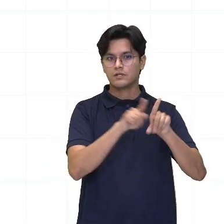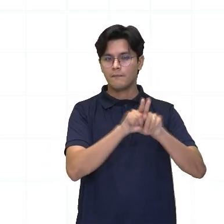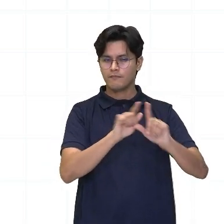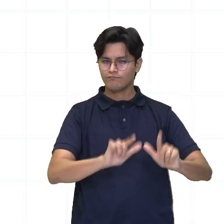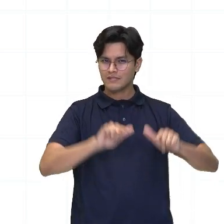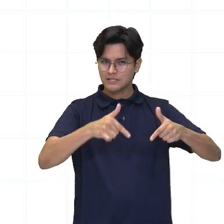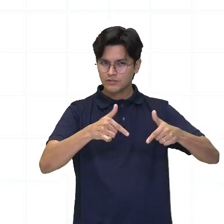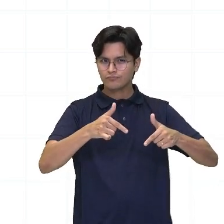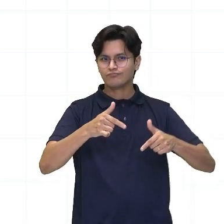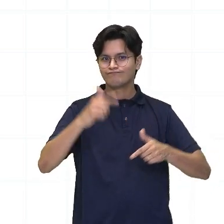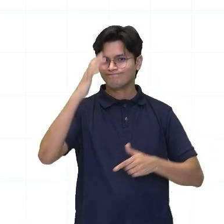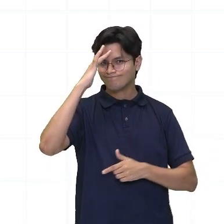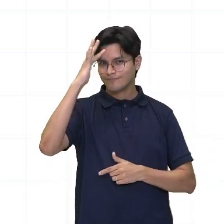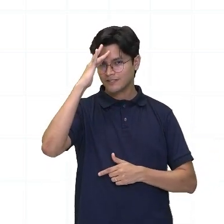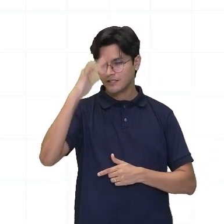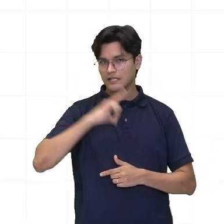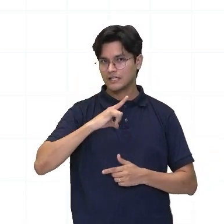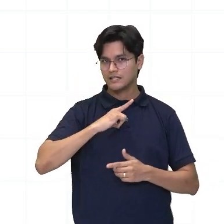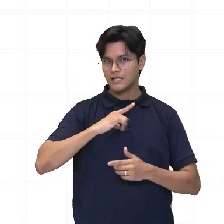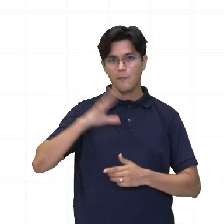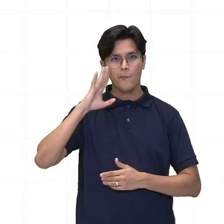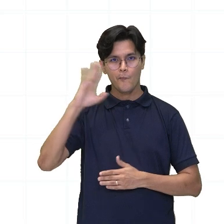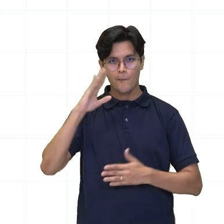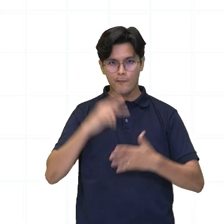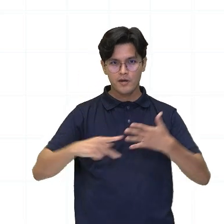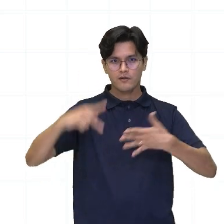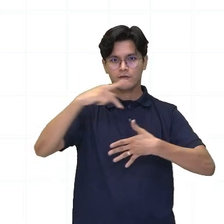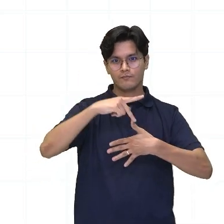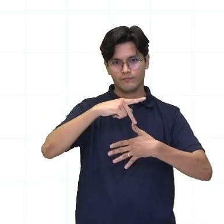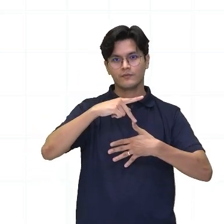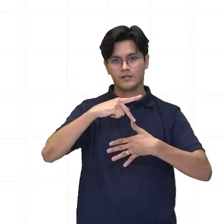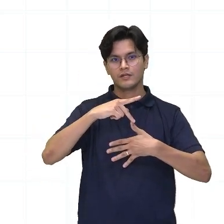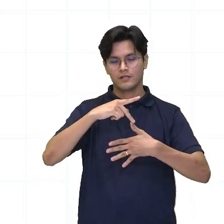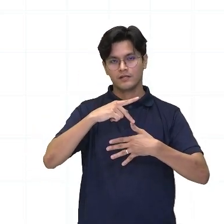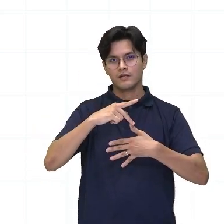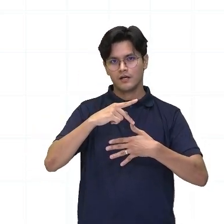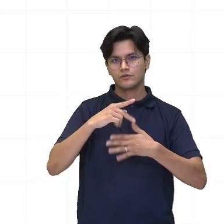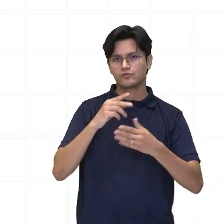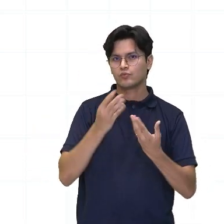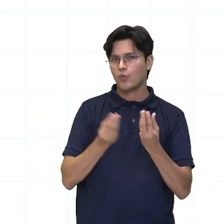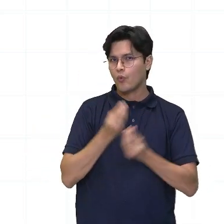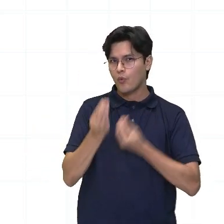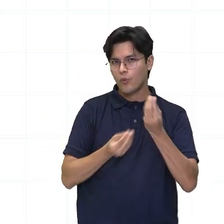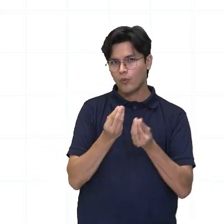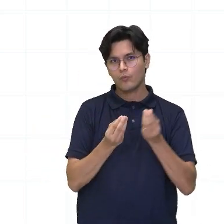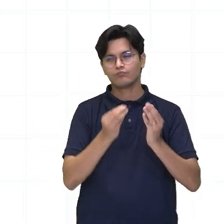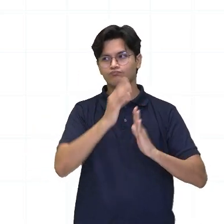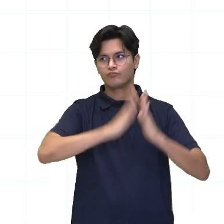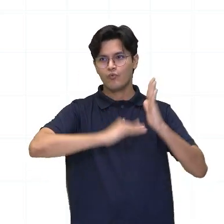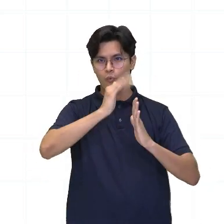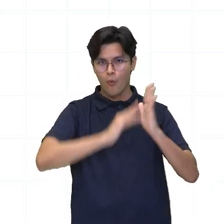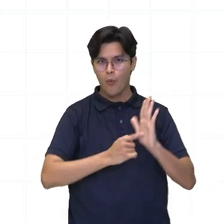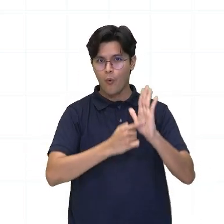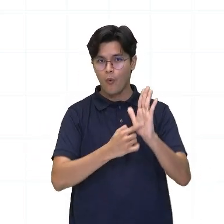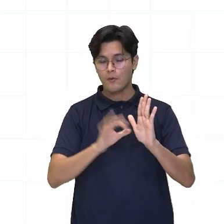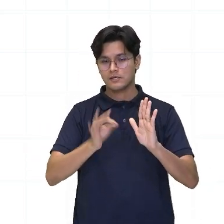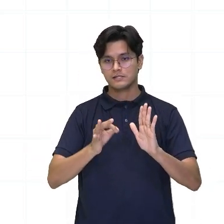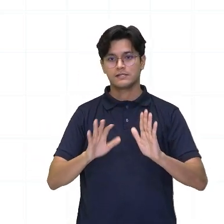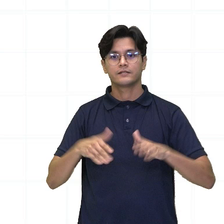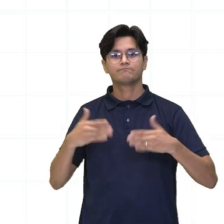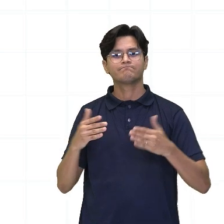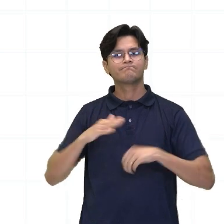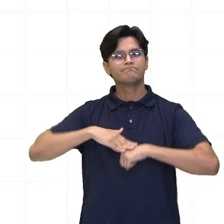têm prioridade em relação à aparência da obra. O mais importante para a arte conceitual são